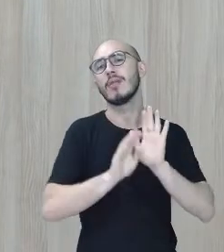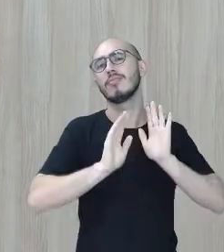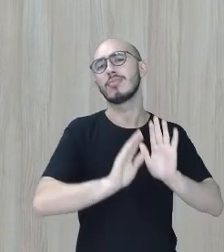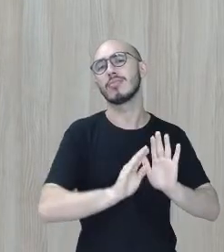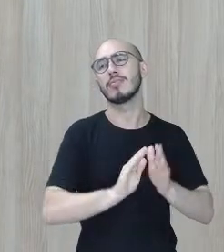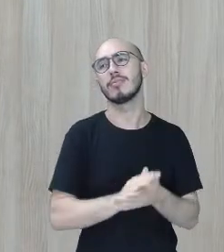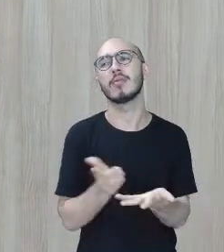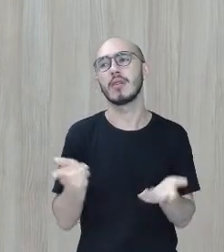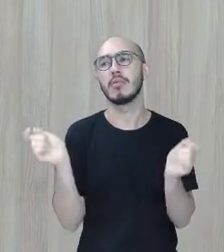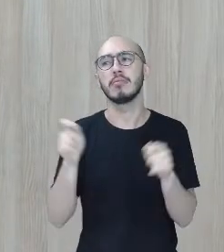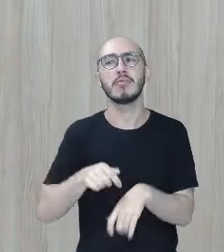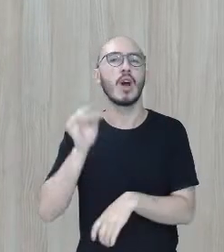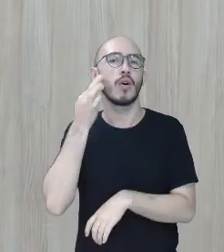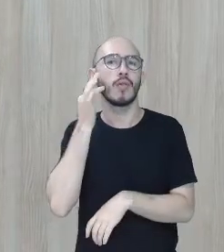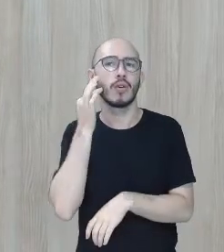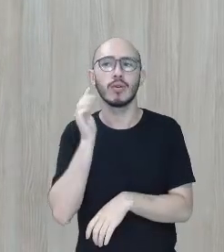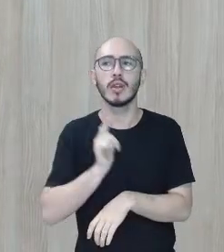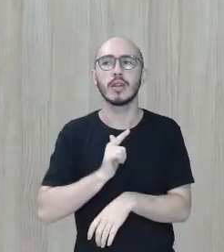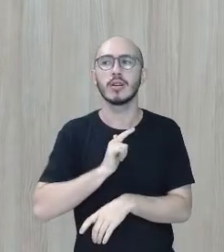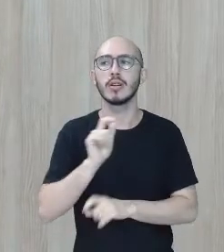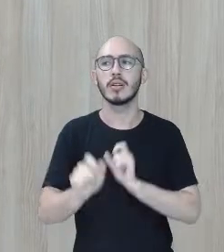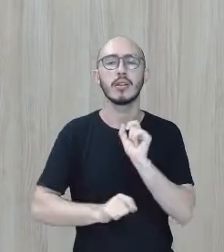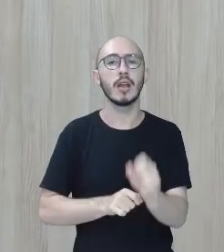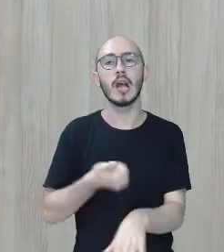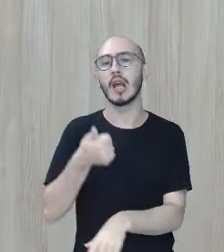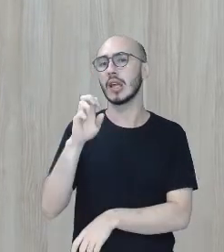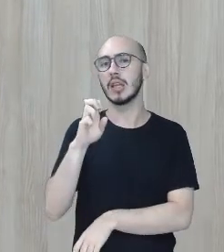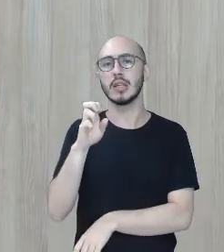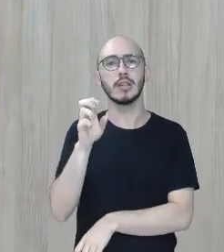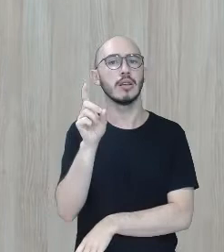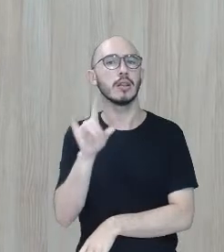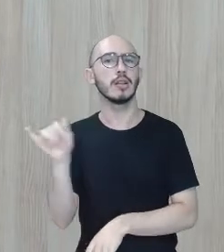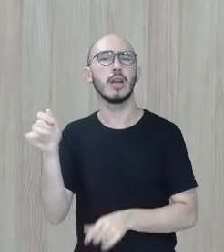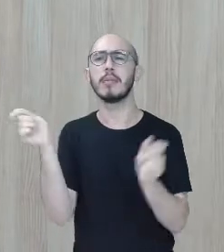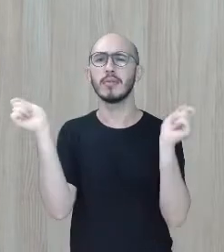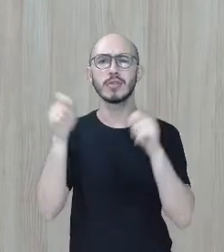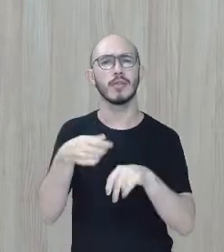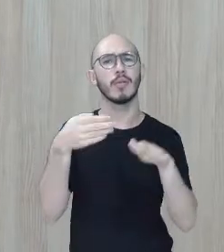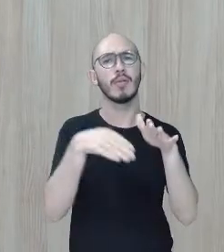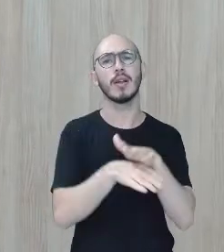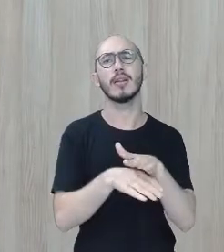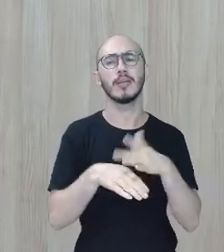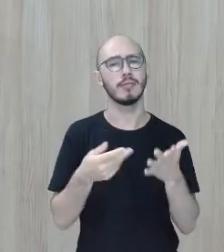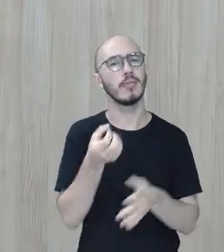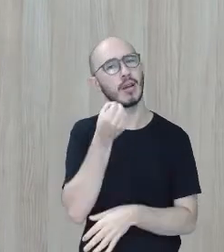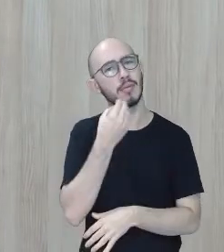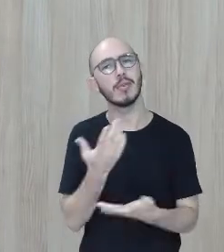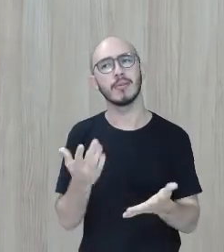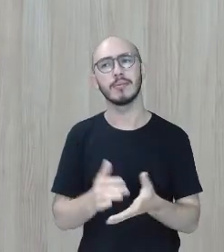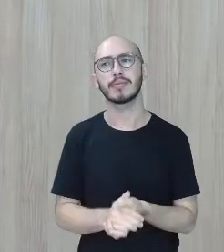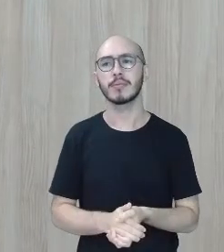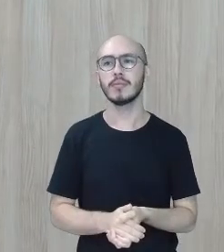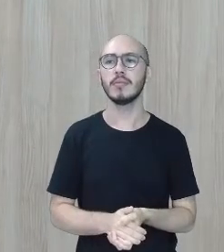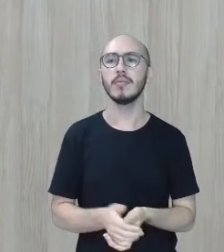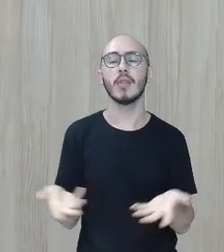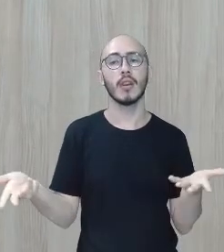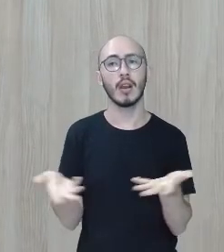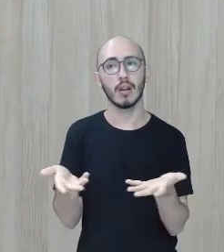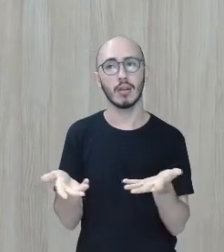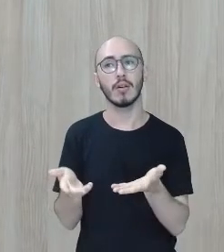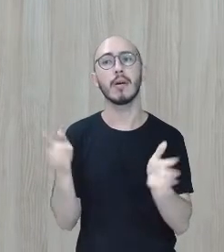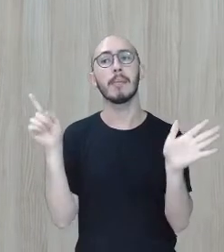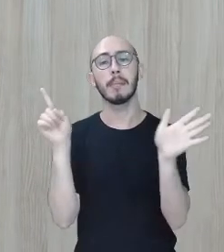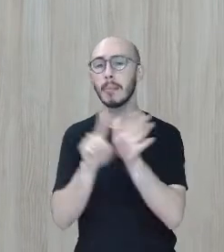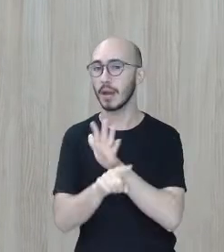da fruta ou verdura, passa mais de 15 dias na geladeira. Então, vamos à nossa primeira